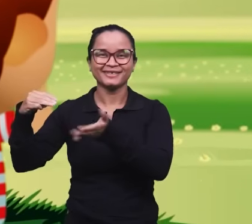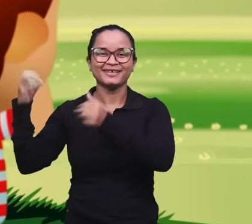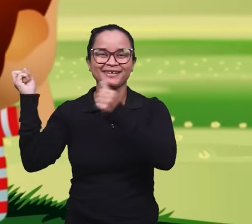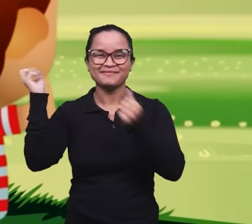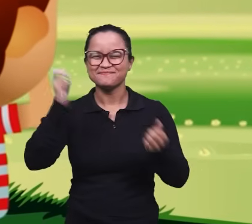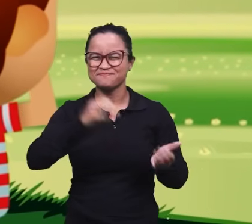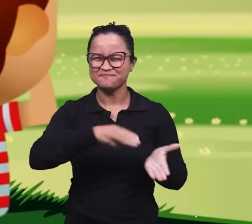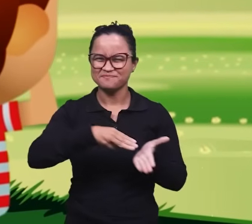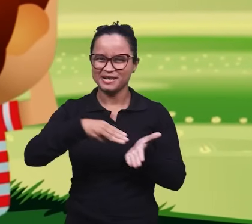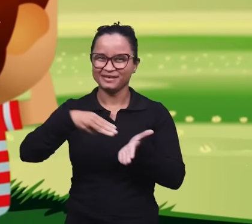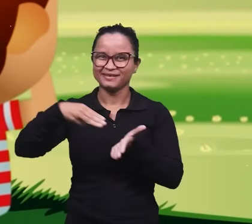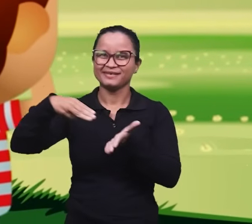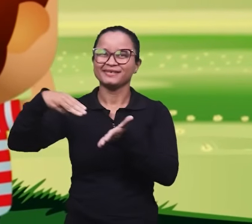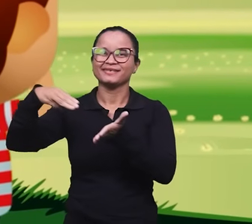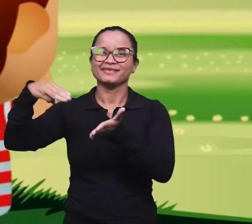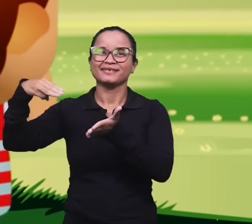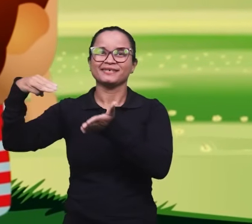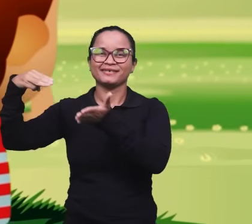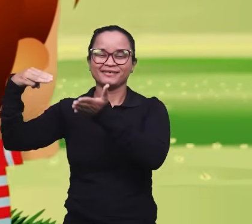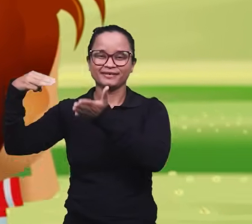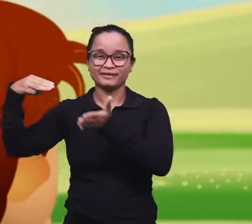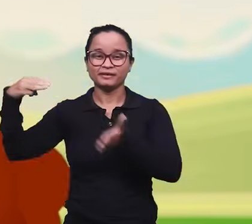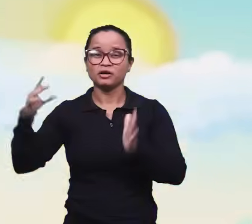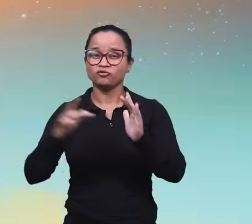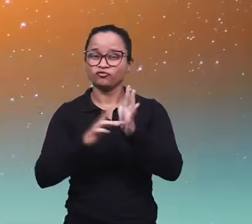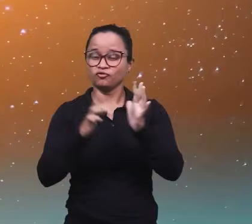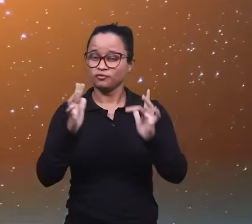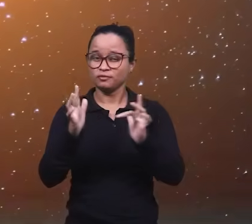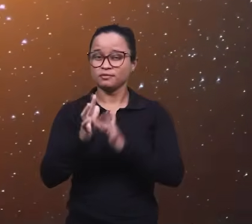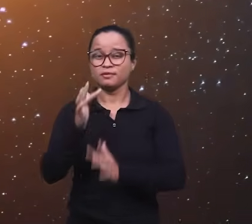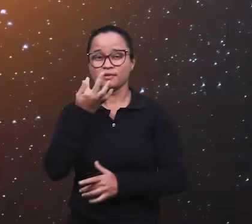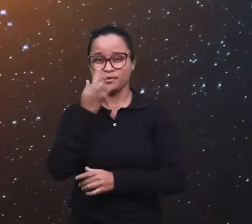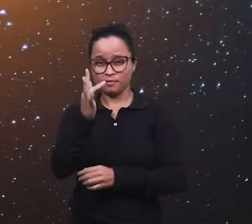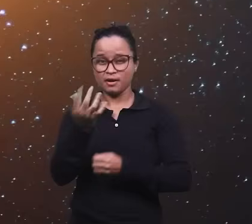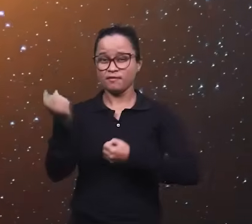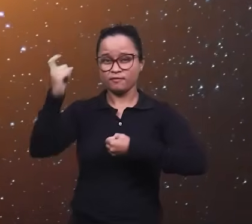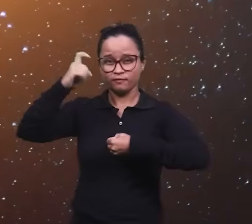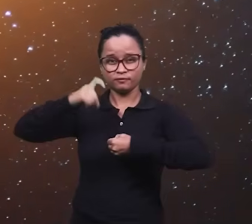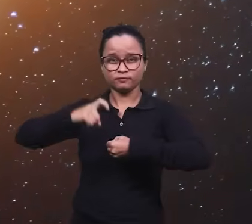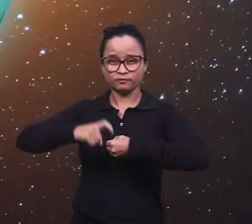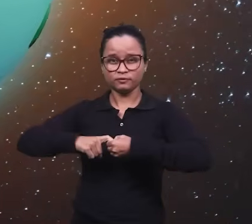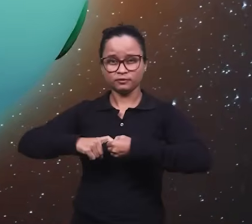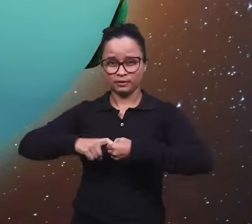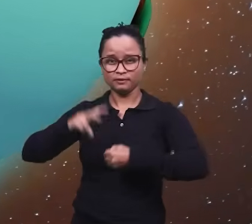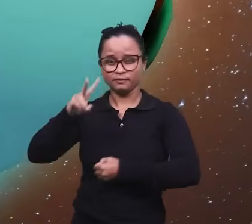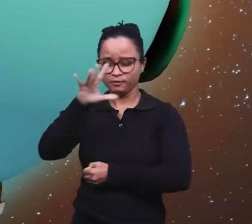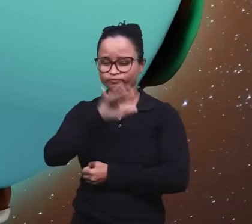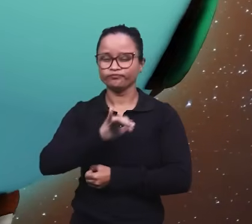Maranata, Jesus breve virá.